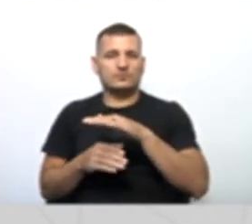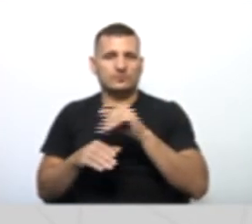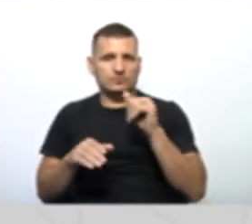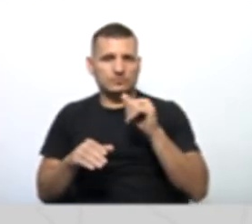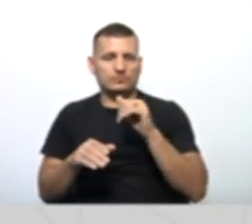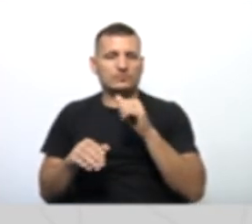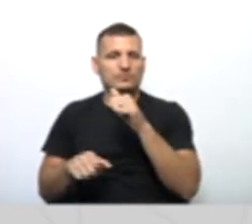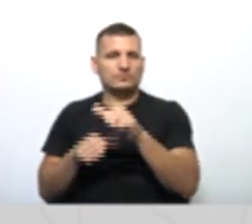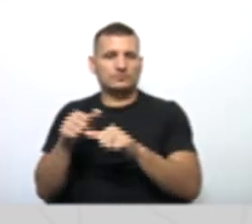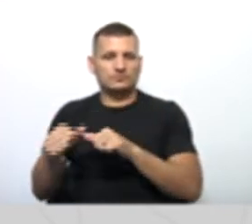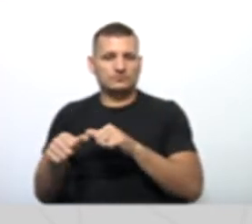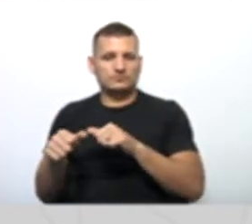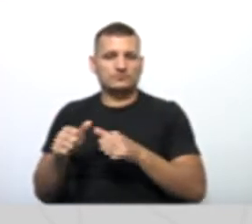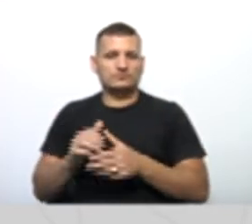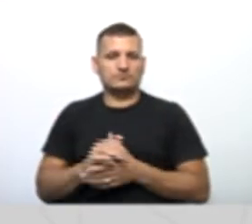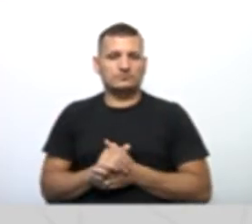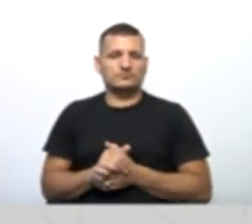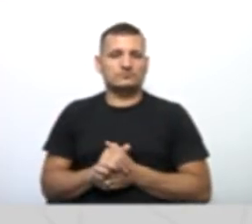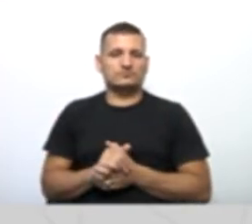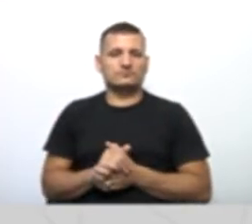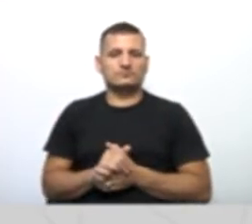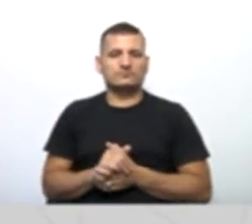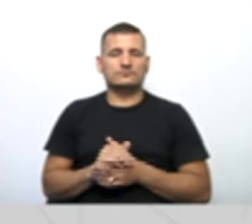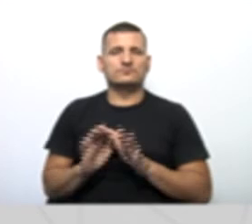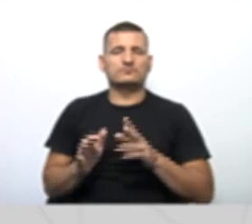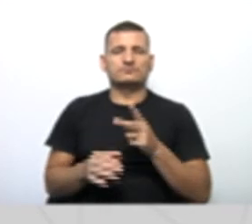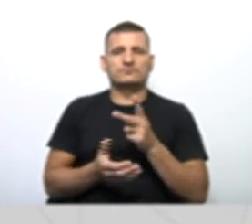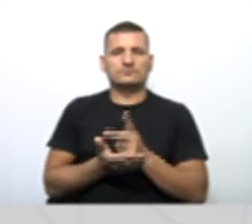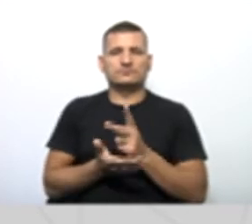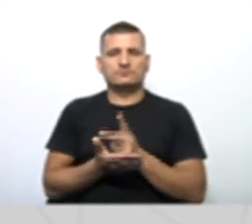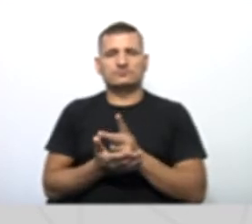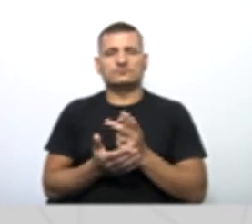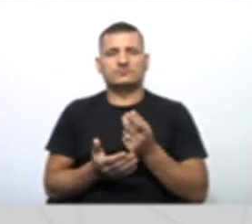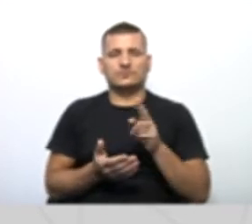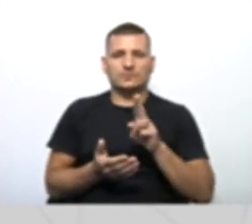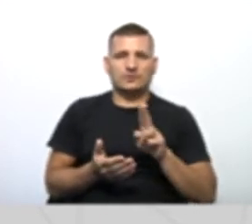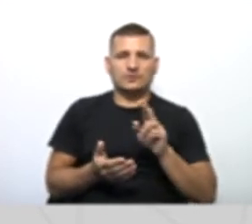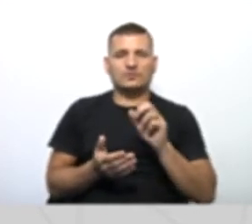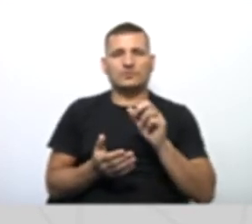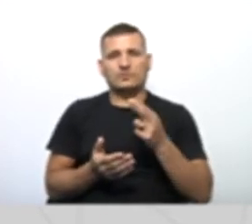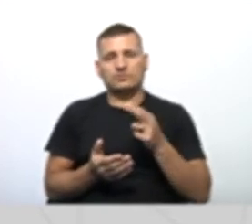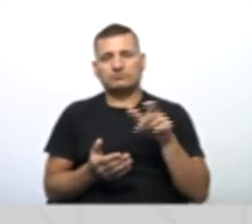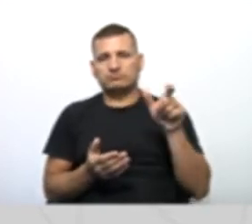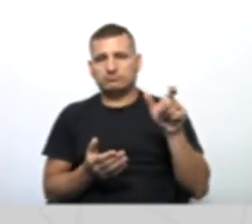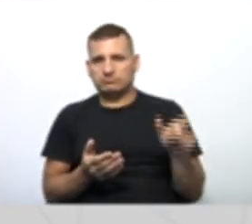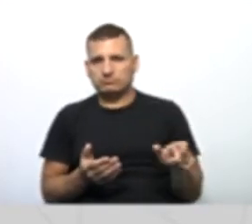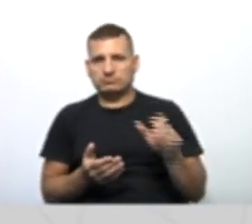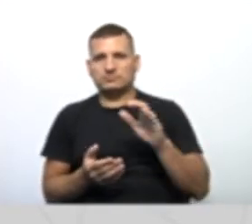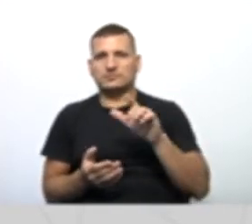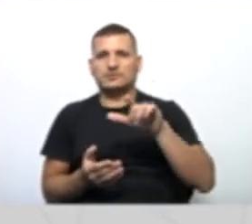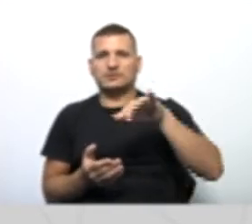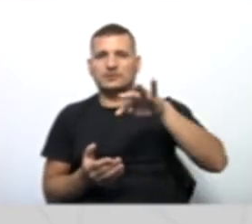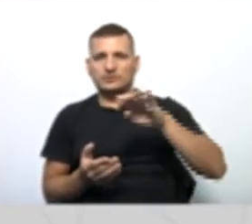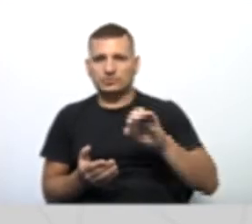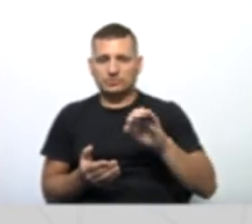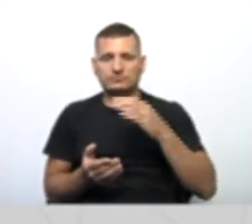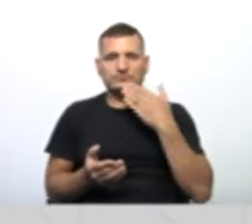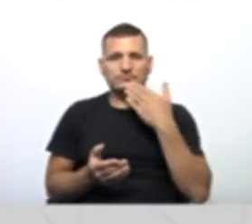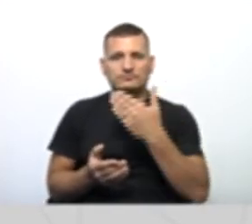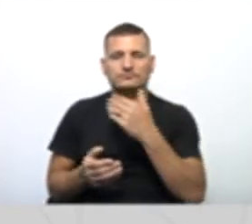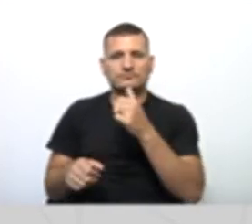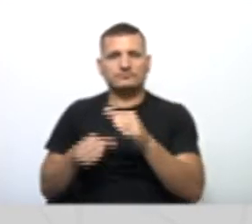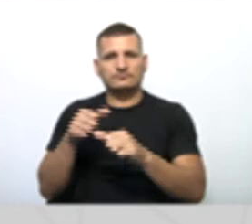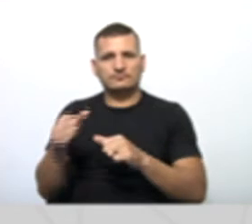que um usuário, um demandante, o cliente, etc., solicitar uma modificação, uma